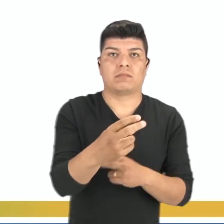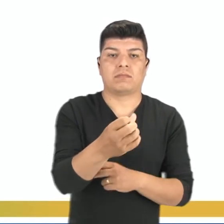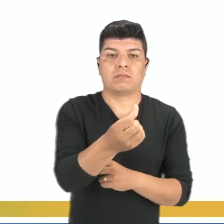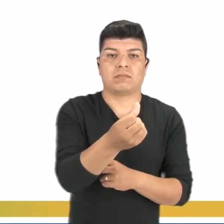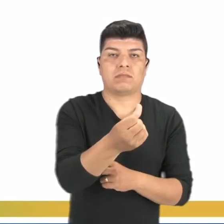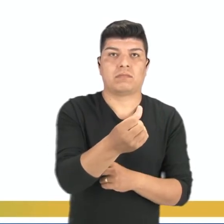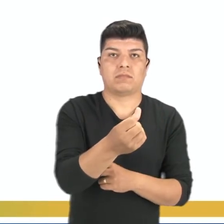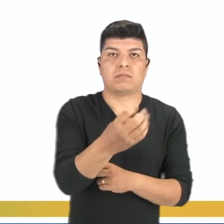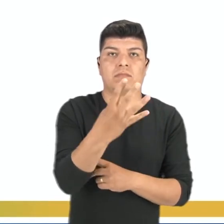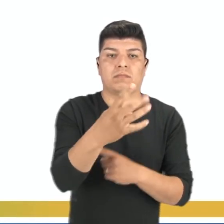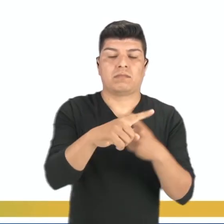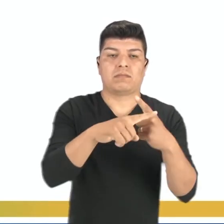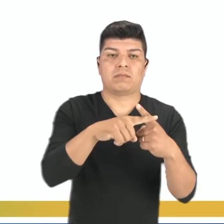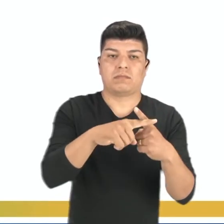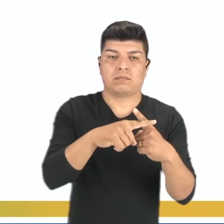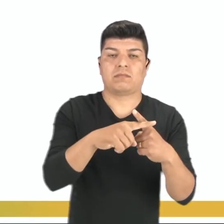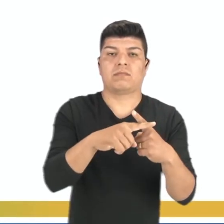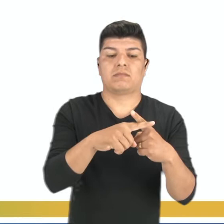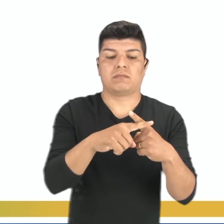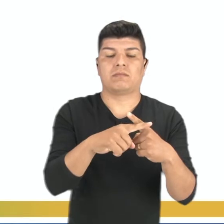de